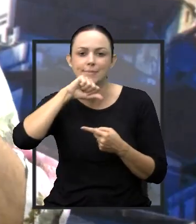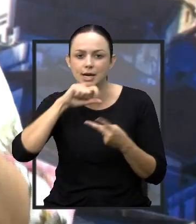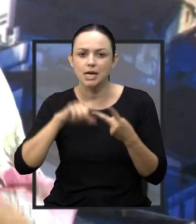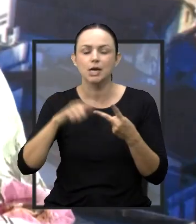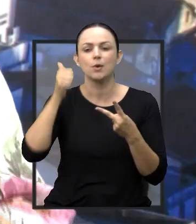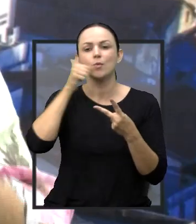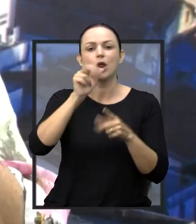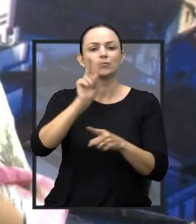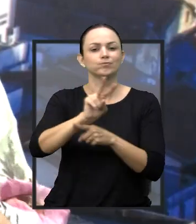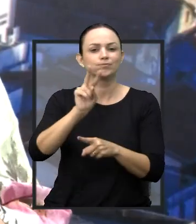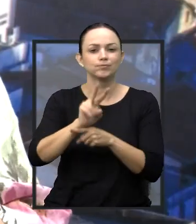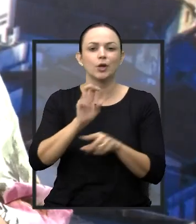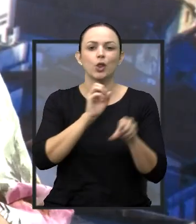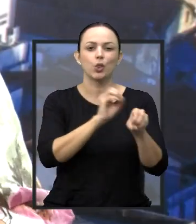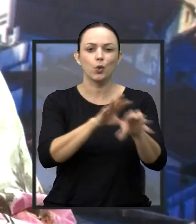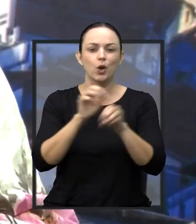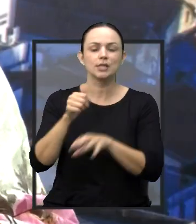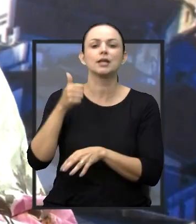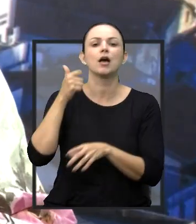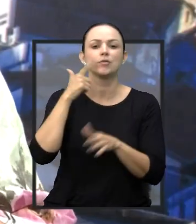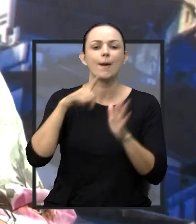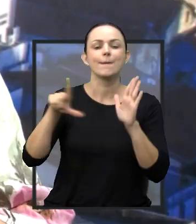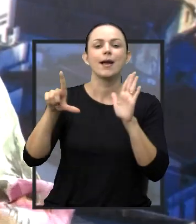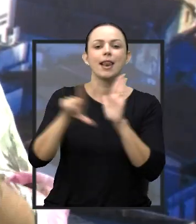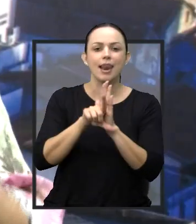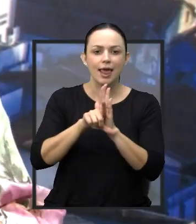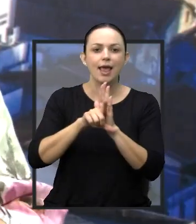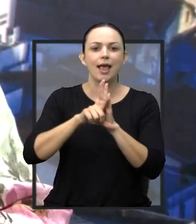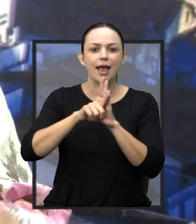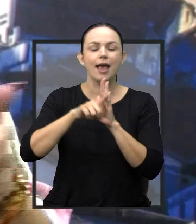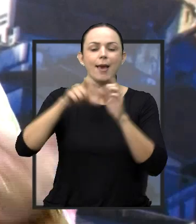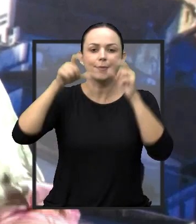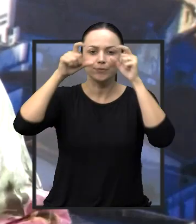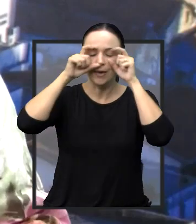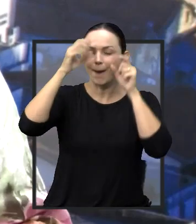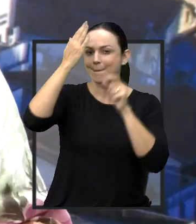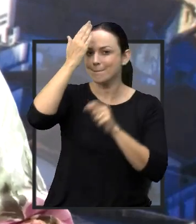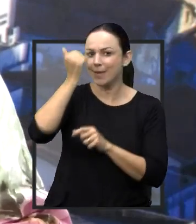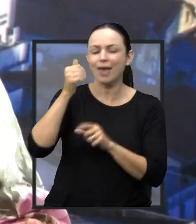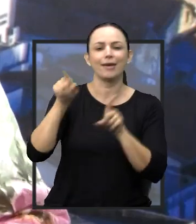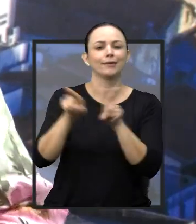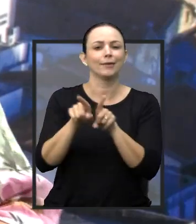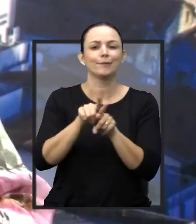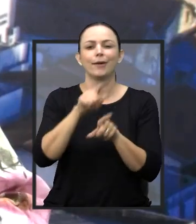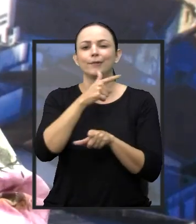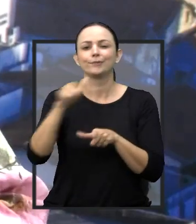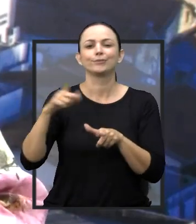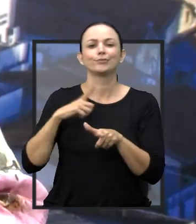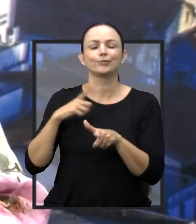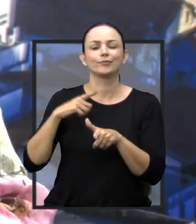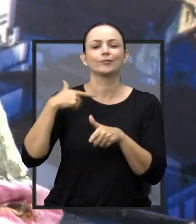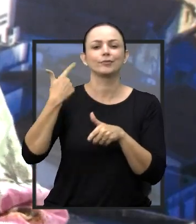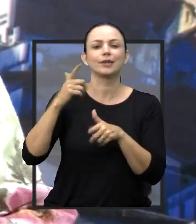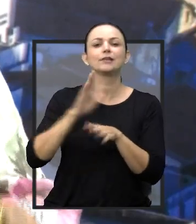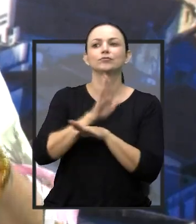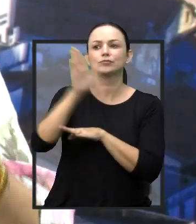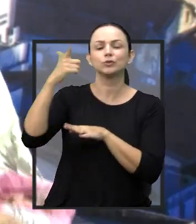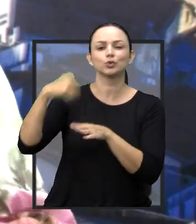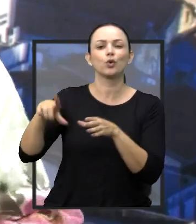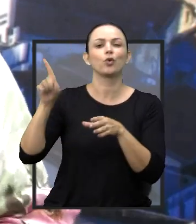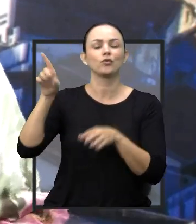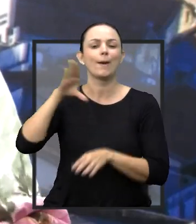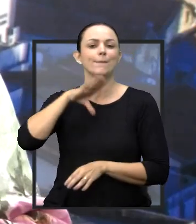guardiãs, com a educação, a Lei Maria da Penha na escola. O nosso mandato tem ido em muitas escolas. Semana que vem a gente está de novo no